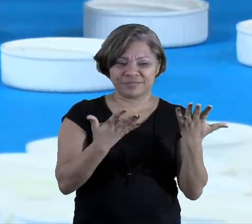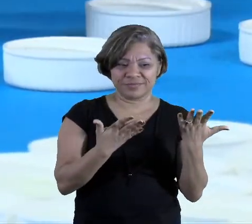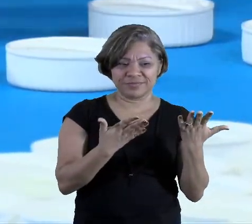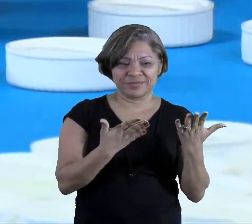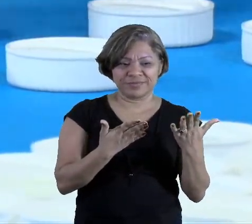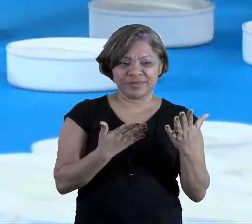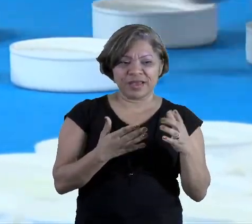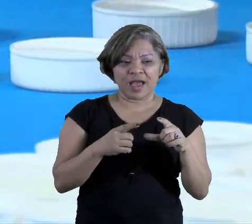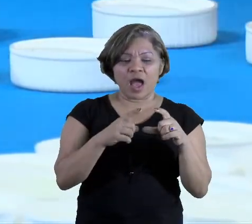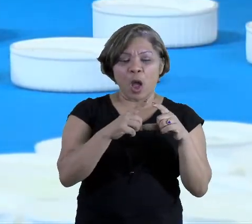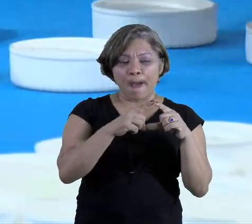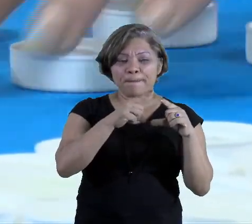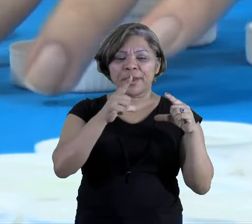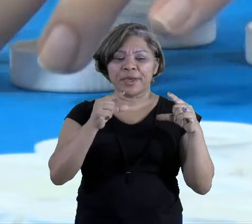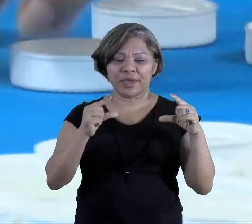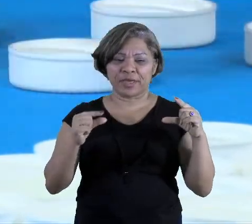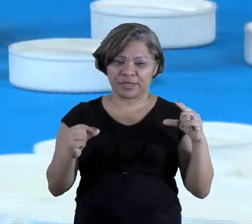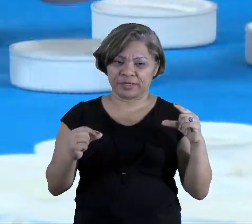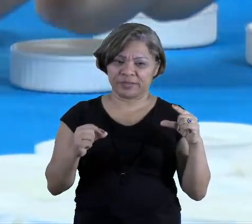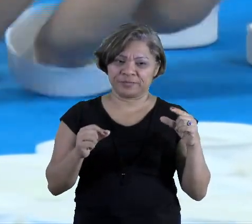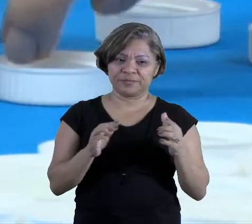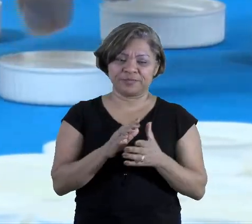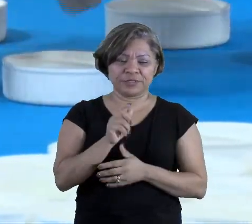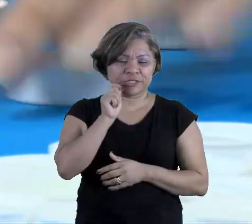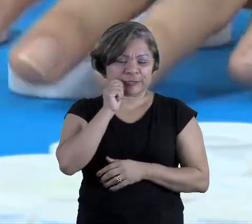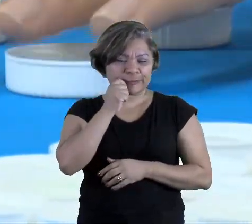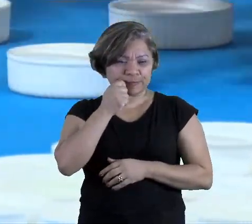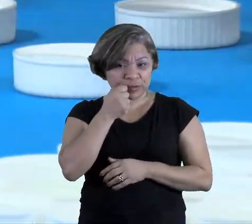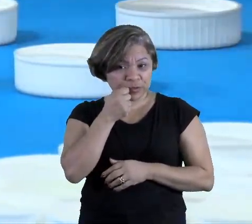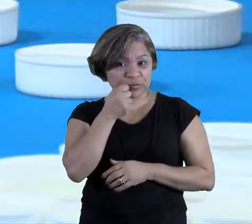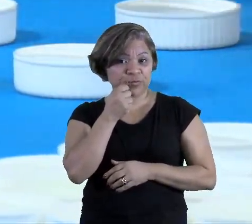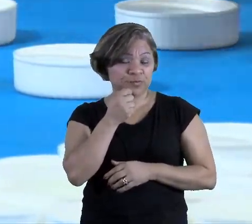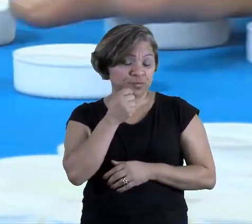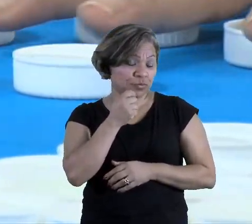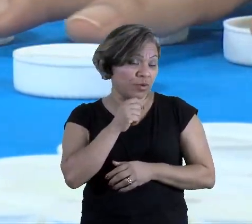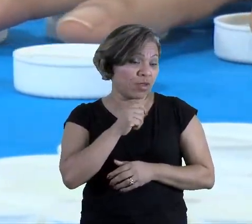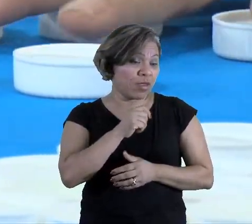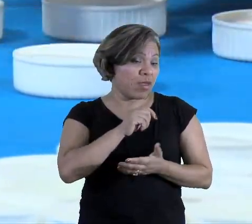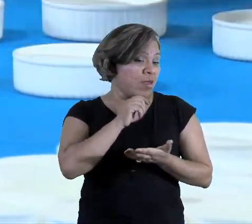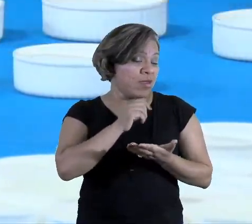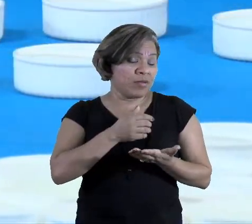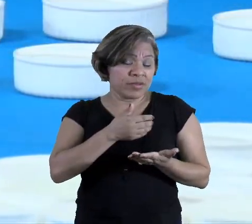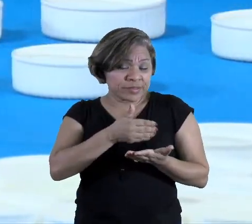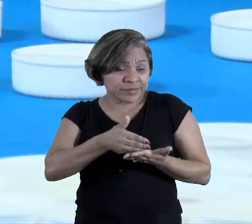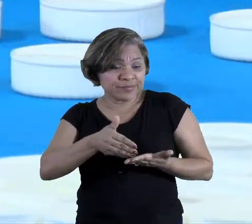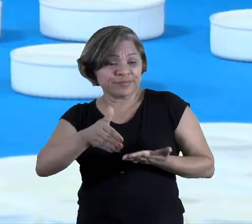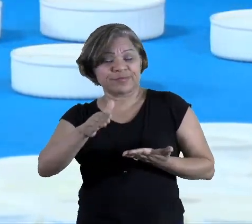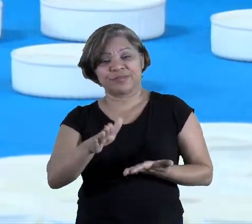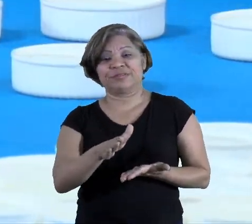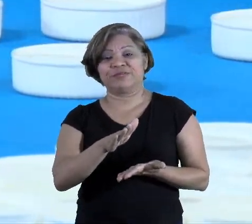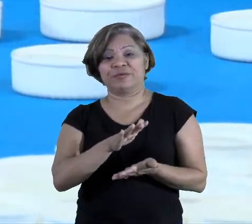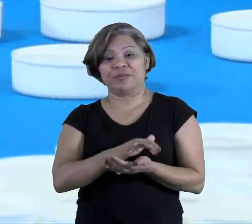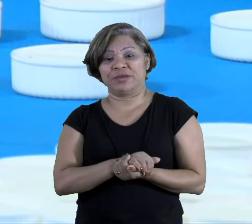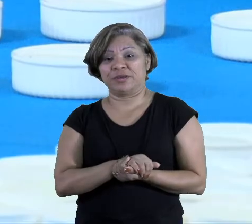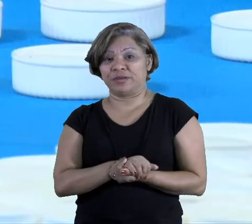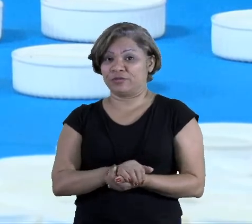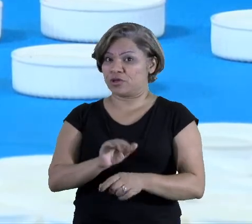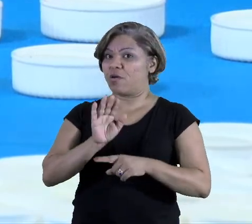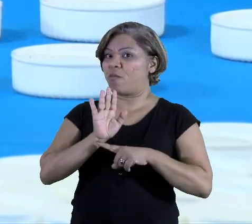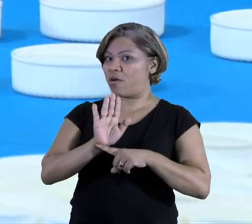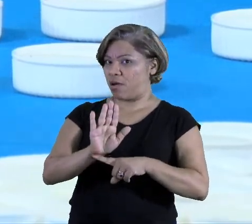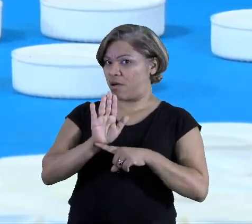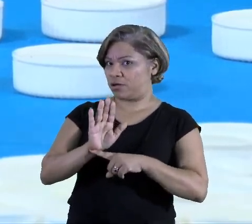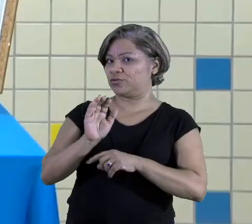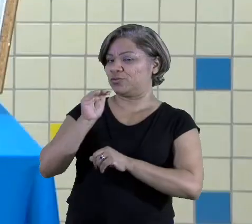Pera, vai desenhar a pera. Limão, desenha o limão. E assim sucessivamente. E com a sua ajuda,